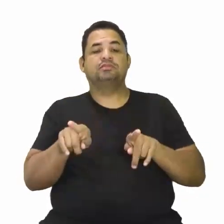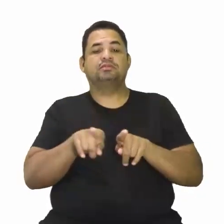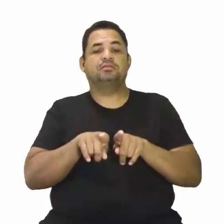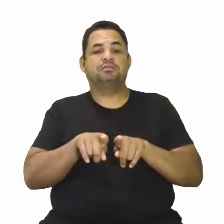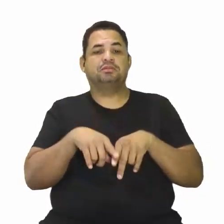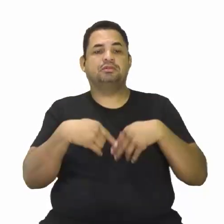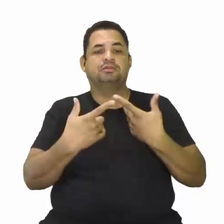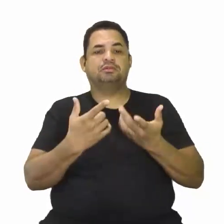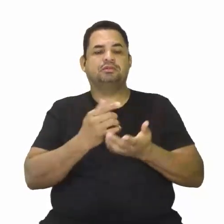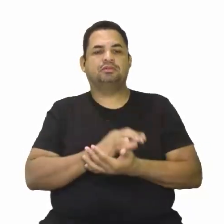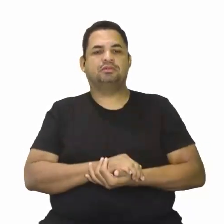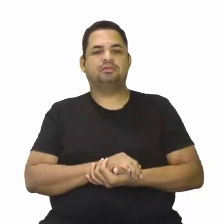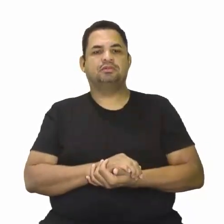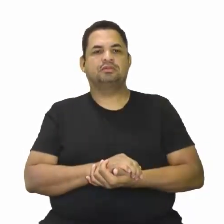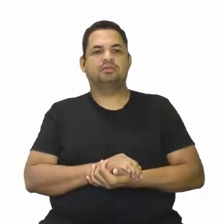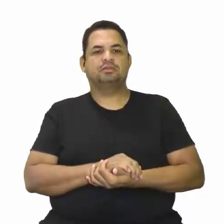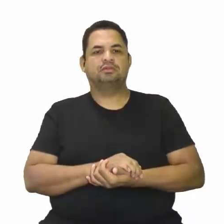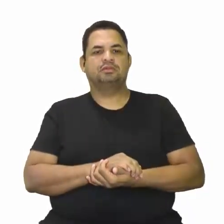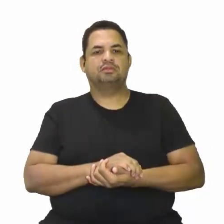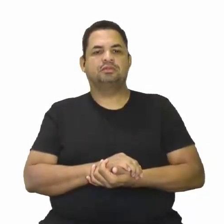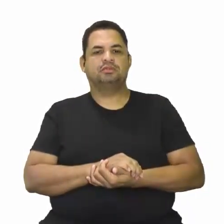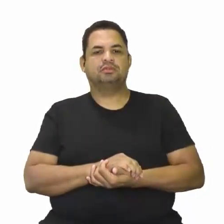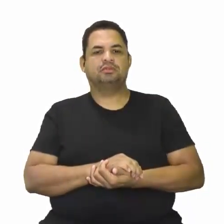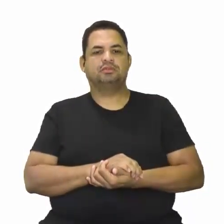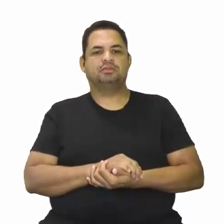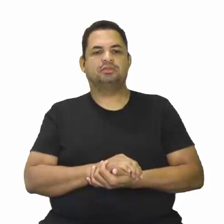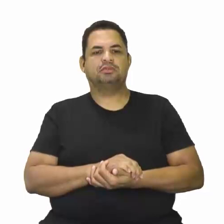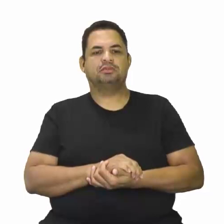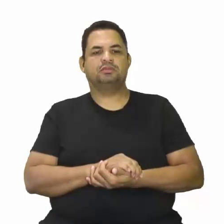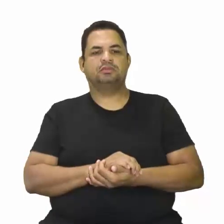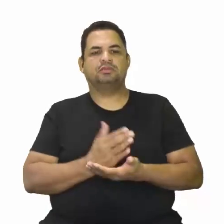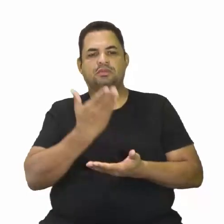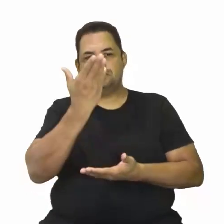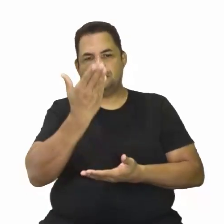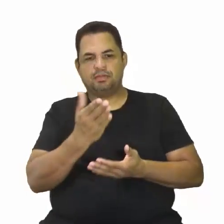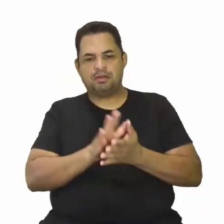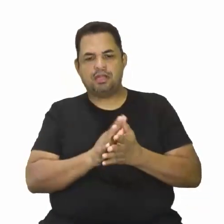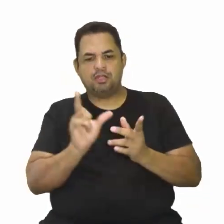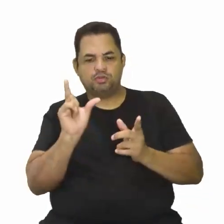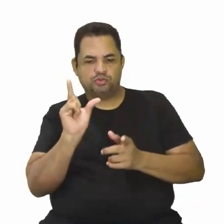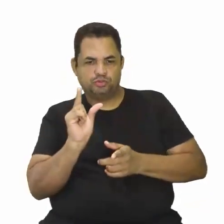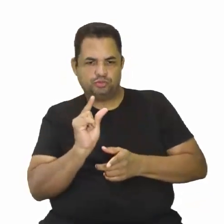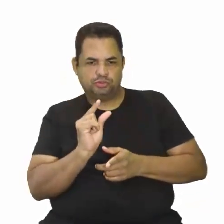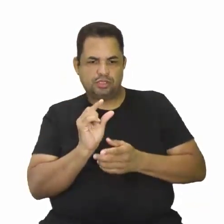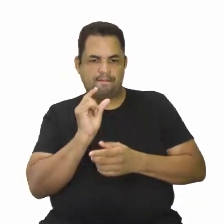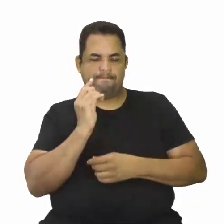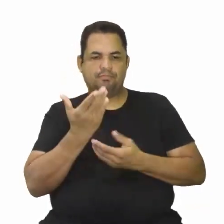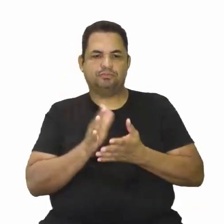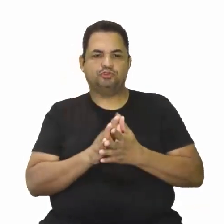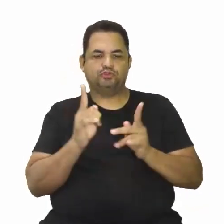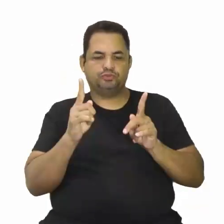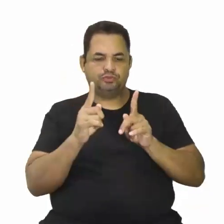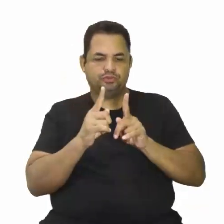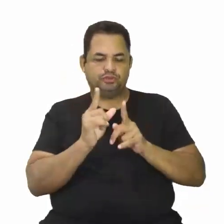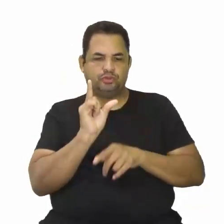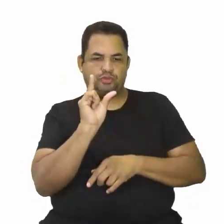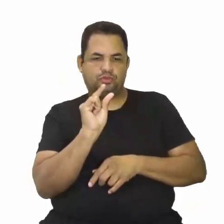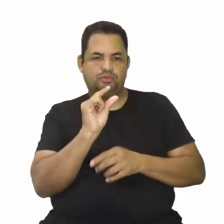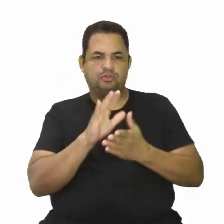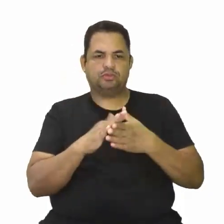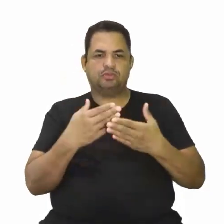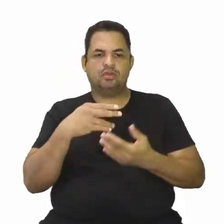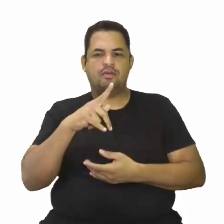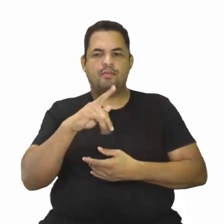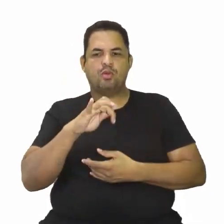nós vamos ter aqui as formas apocopadas. Porque, como nós vimos na nossa aula, a